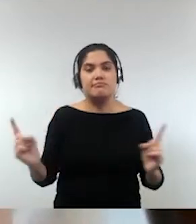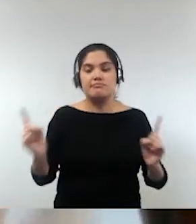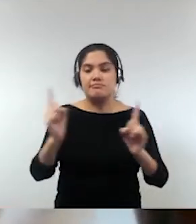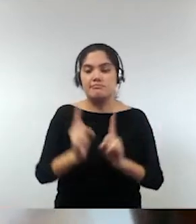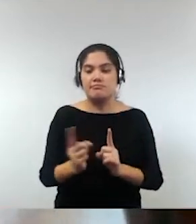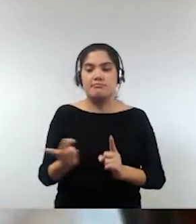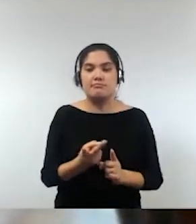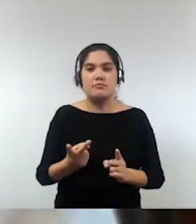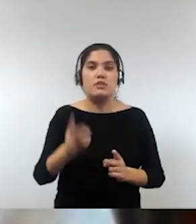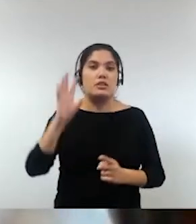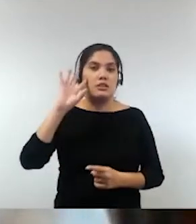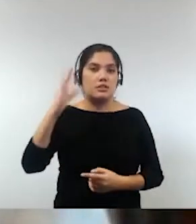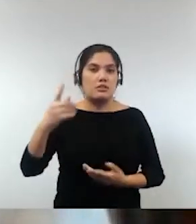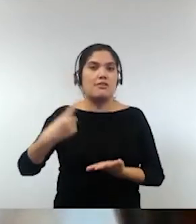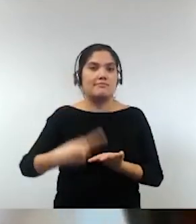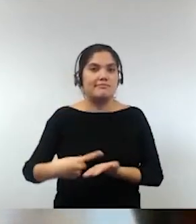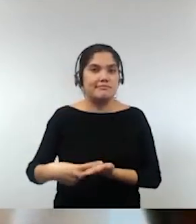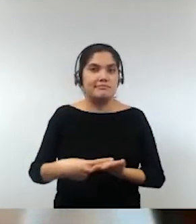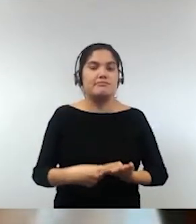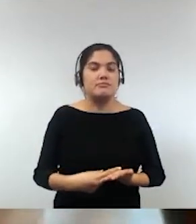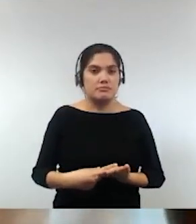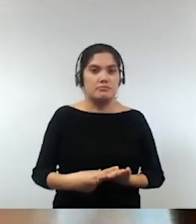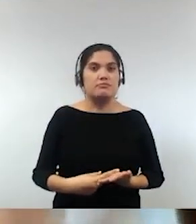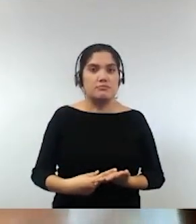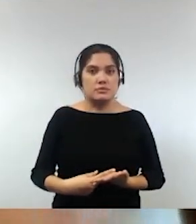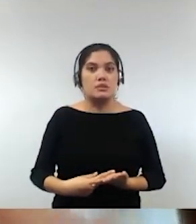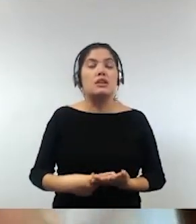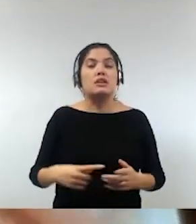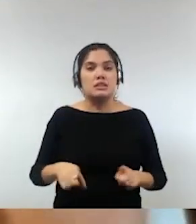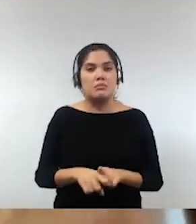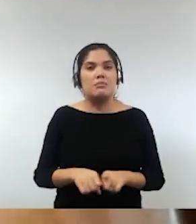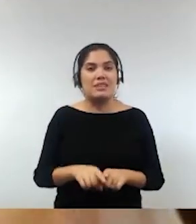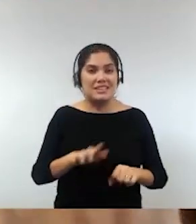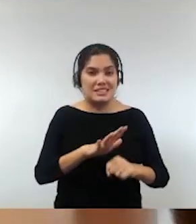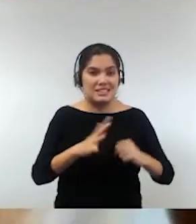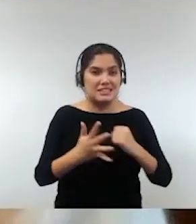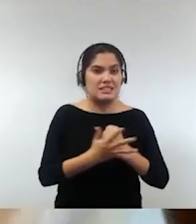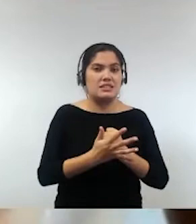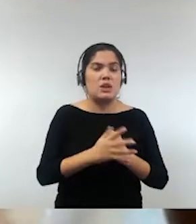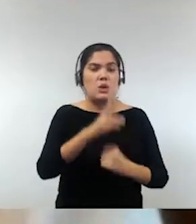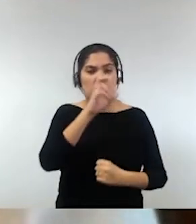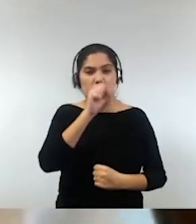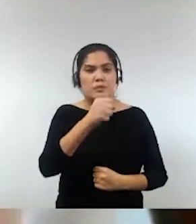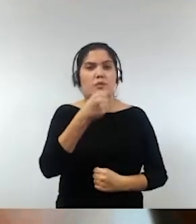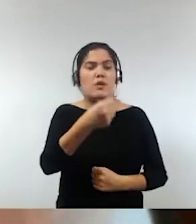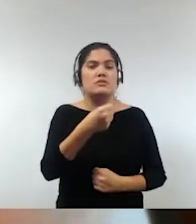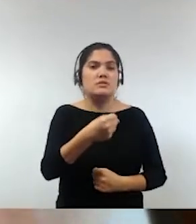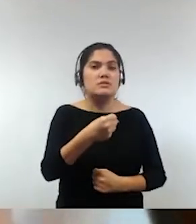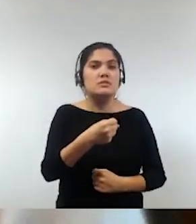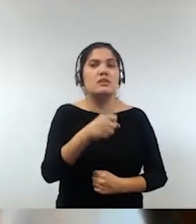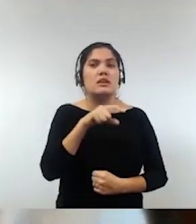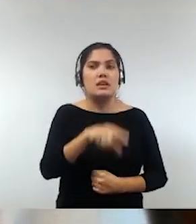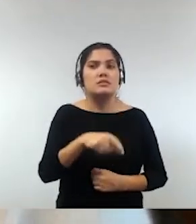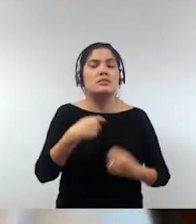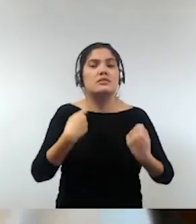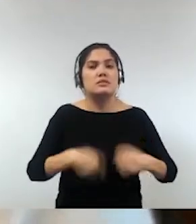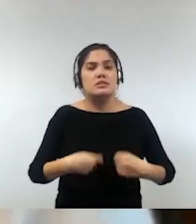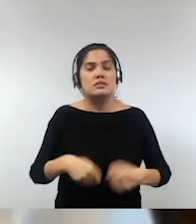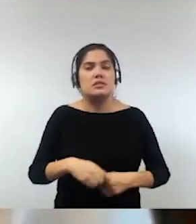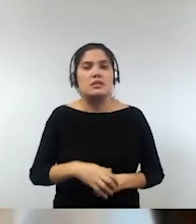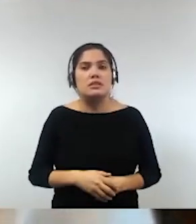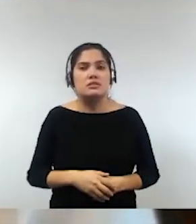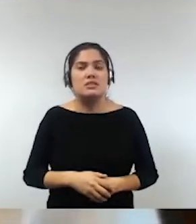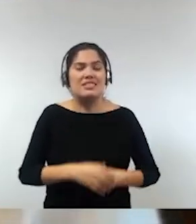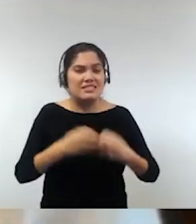ser obtido através de uma autocomposição. E o cenário da pandemia reforça essa necessidade,